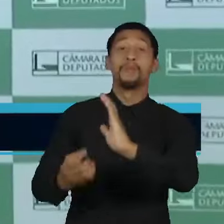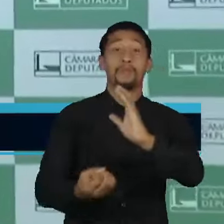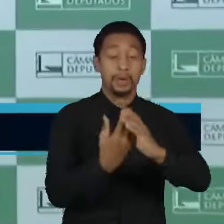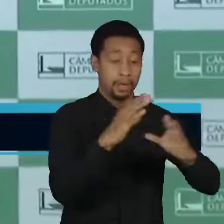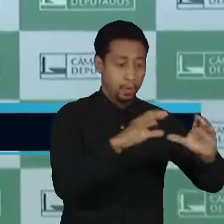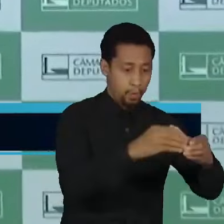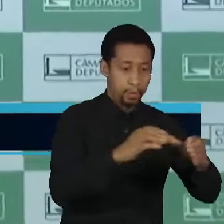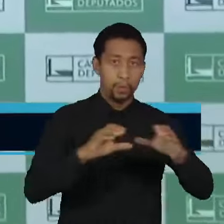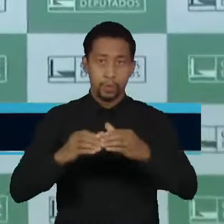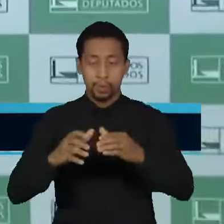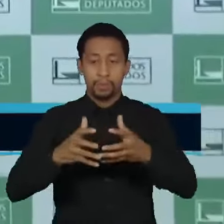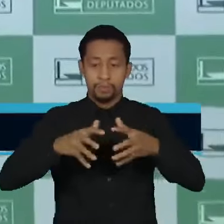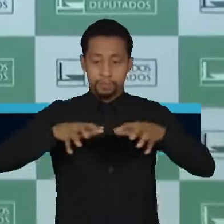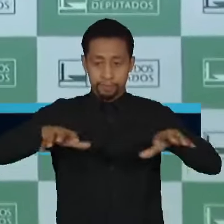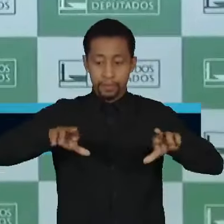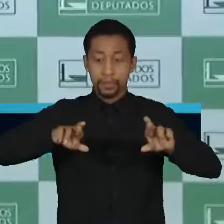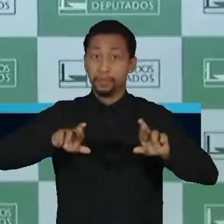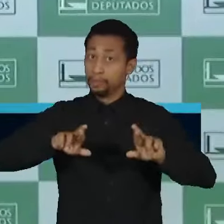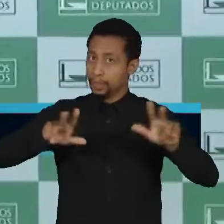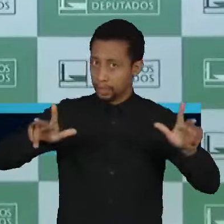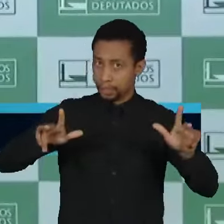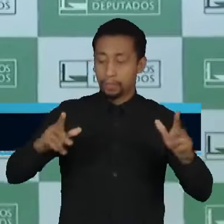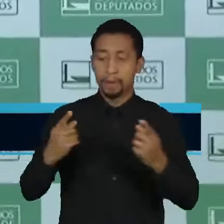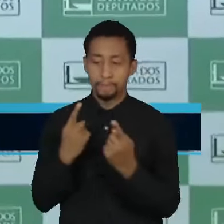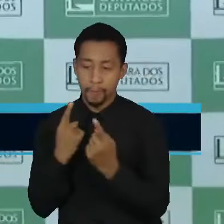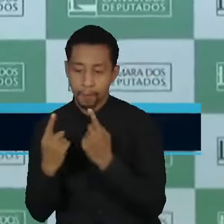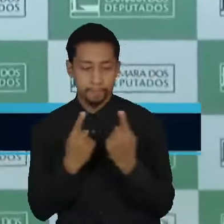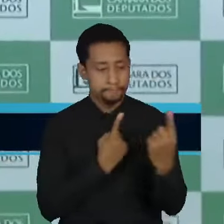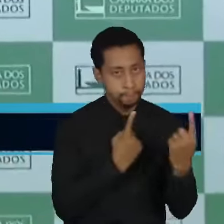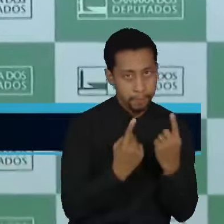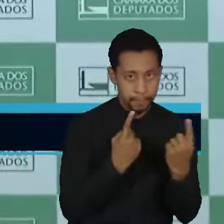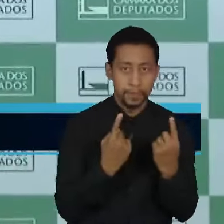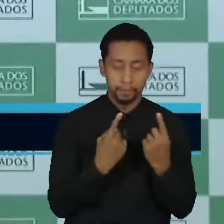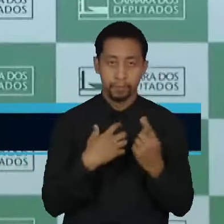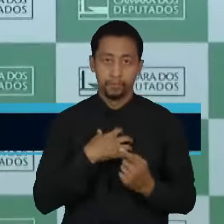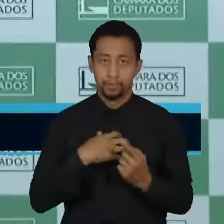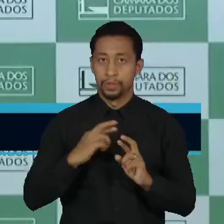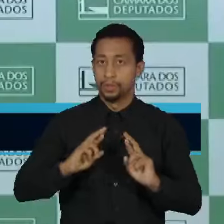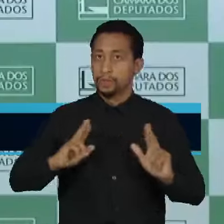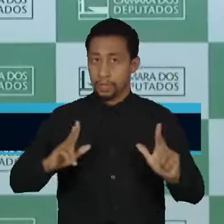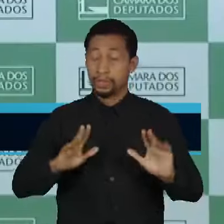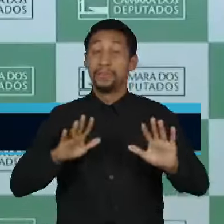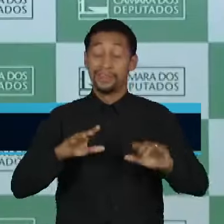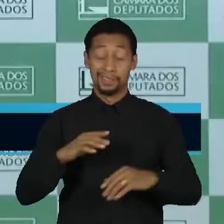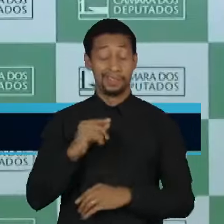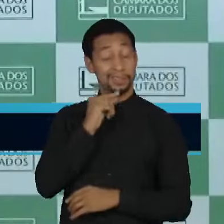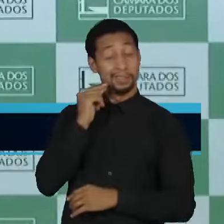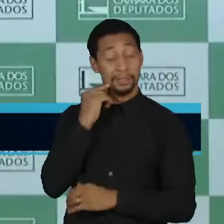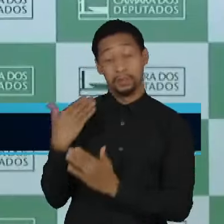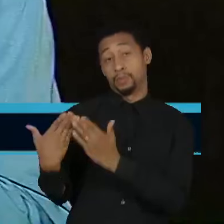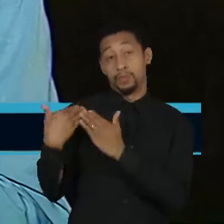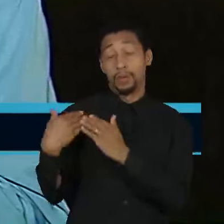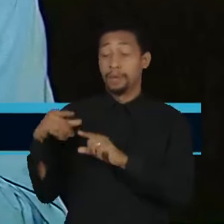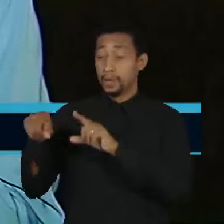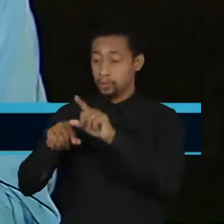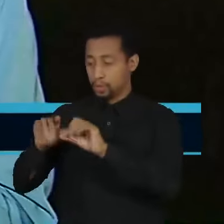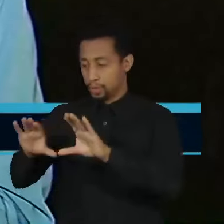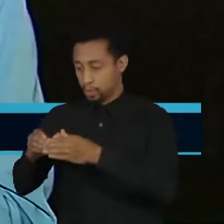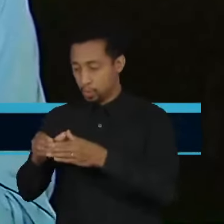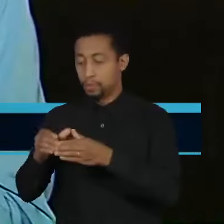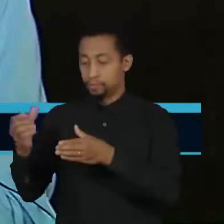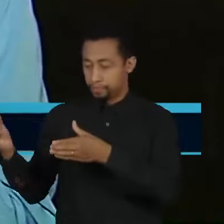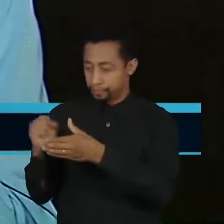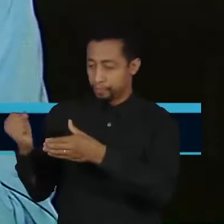distintos para debater o tema o que ampliaria o número de cadeiras disposi do presidente da casa depois de uma a